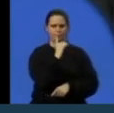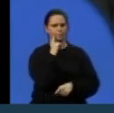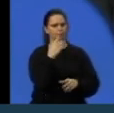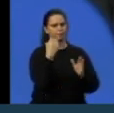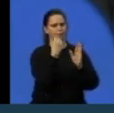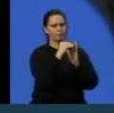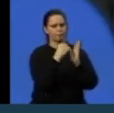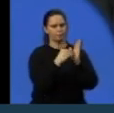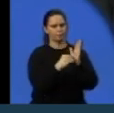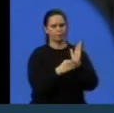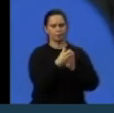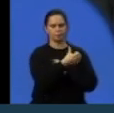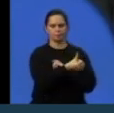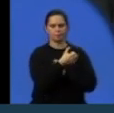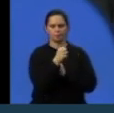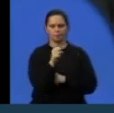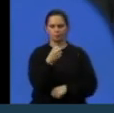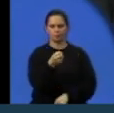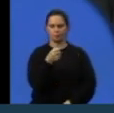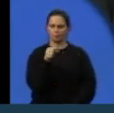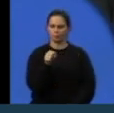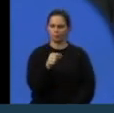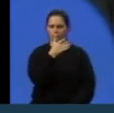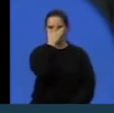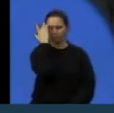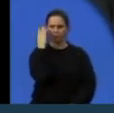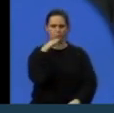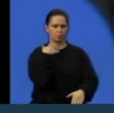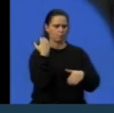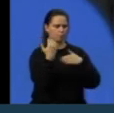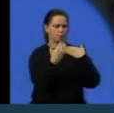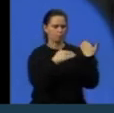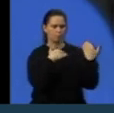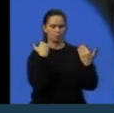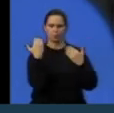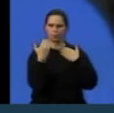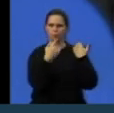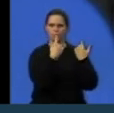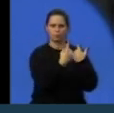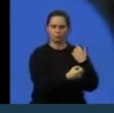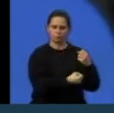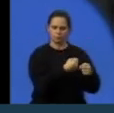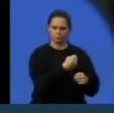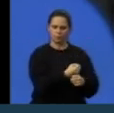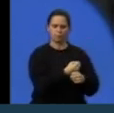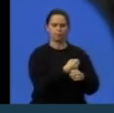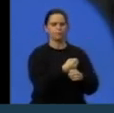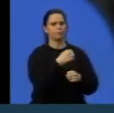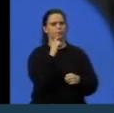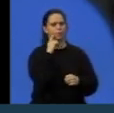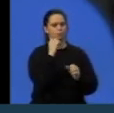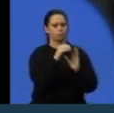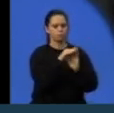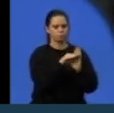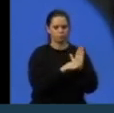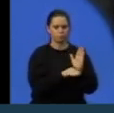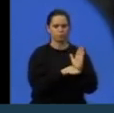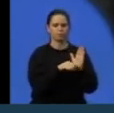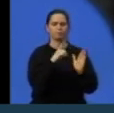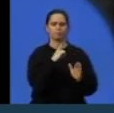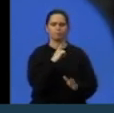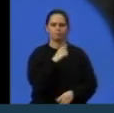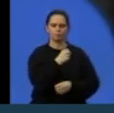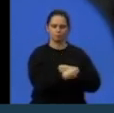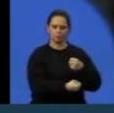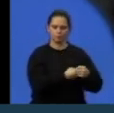de 68 mil mortes por AVC anualmente, um número ligeiramente inferior ao registrado no